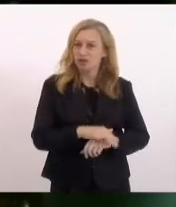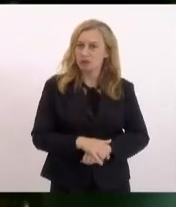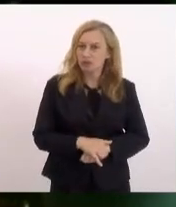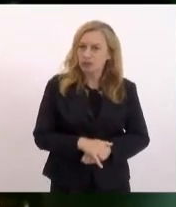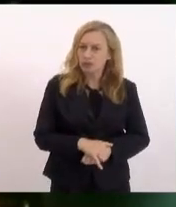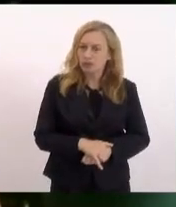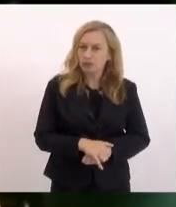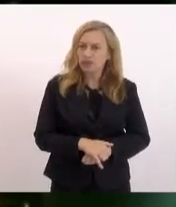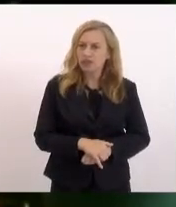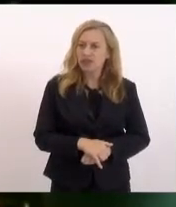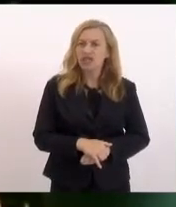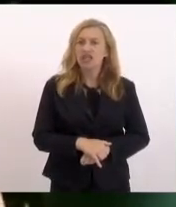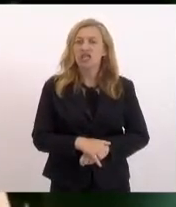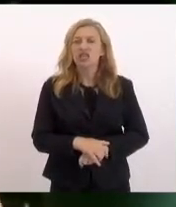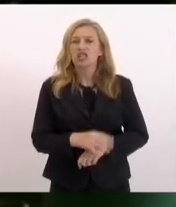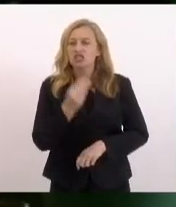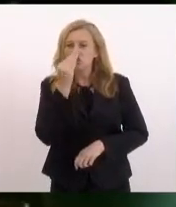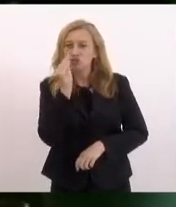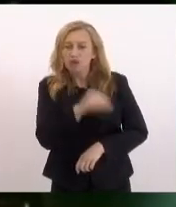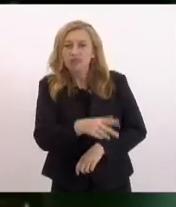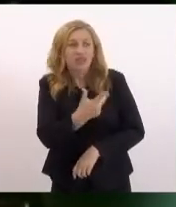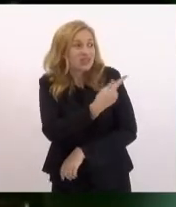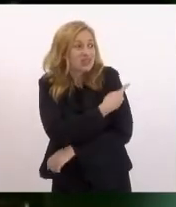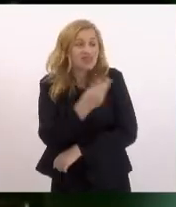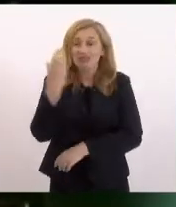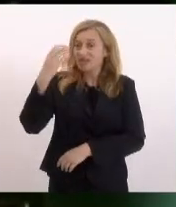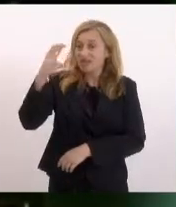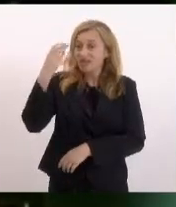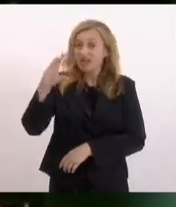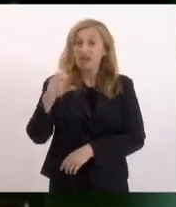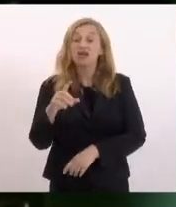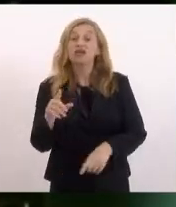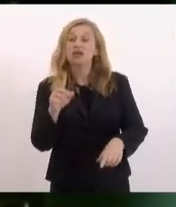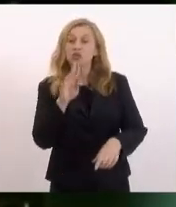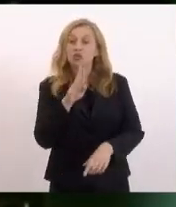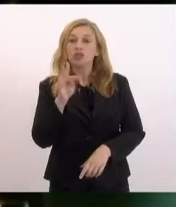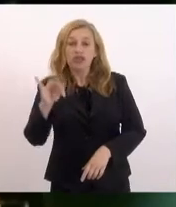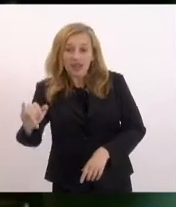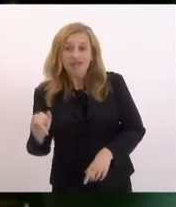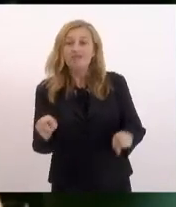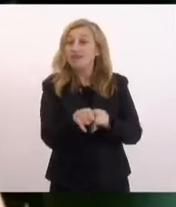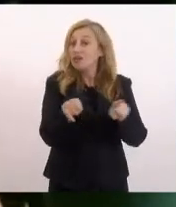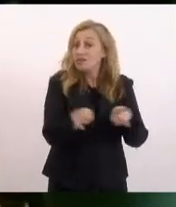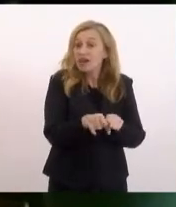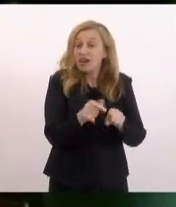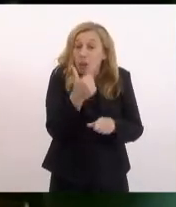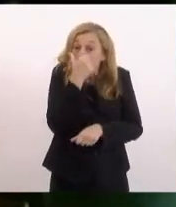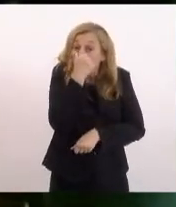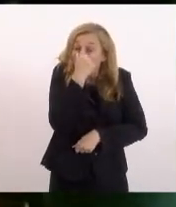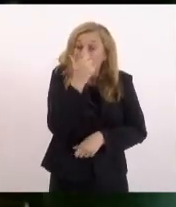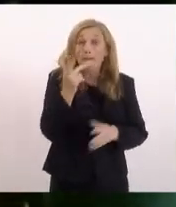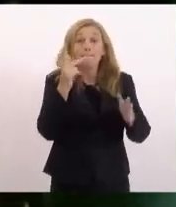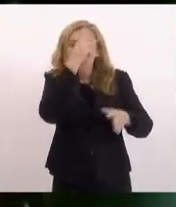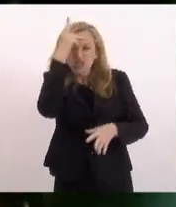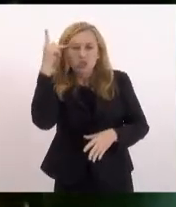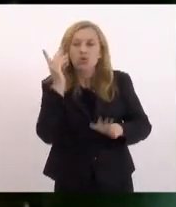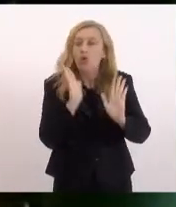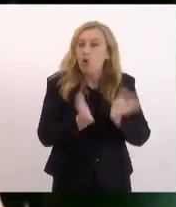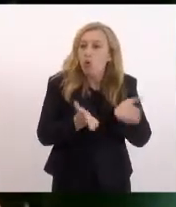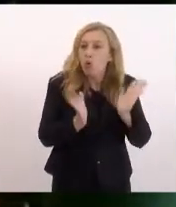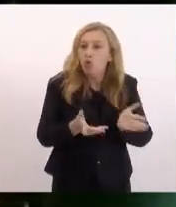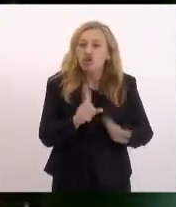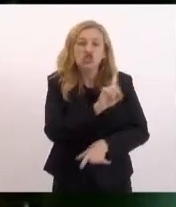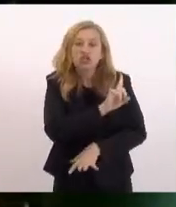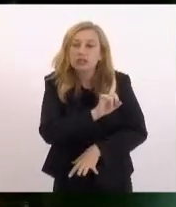conta daqueles anti-vacina e anti-ciência, que esses leitos também estão ocupados. Pessoas hoje que não